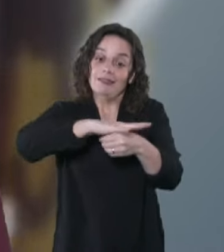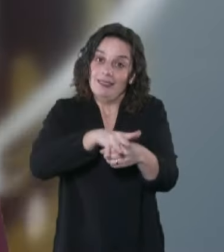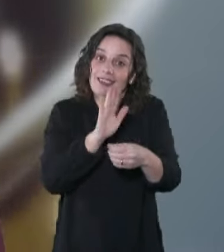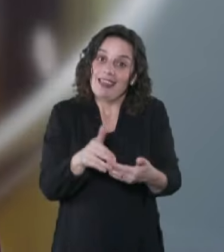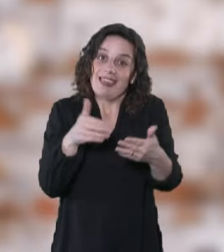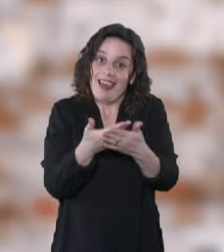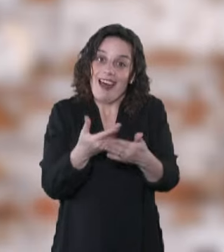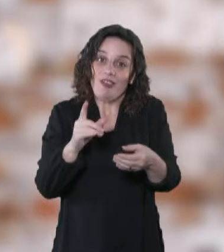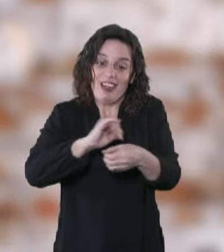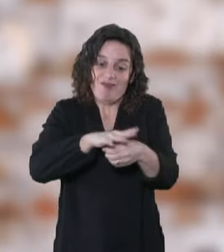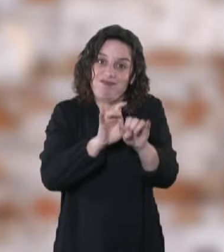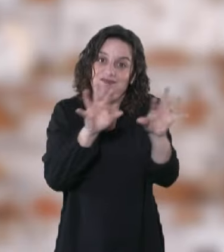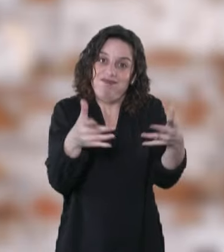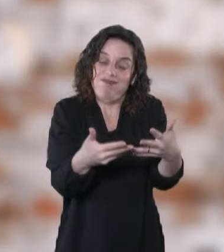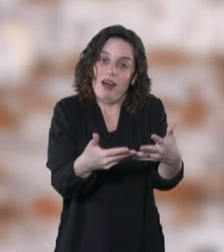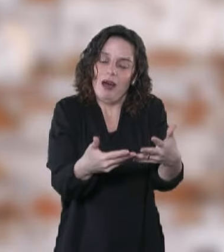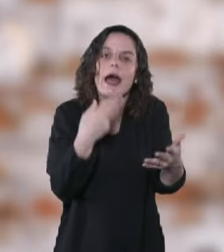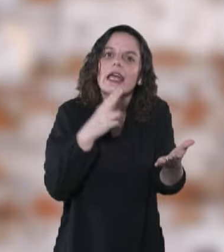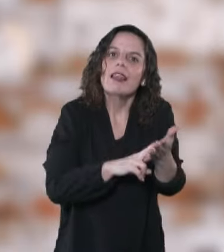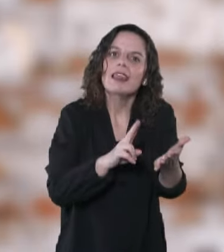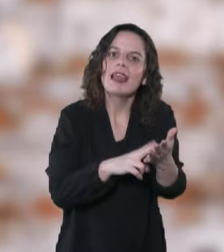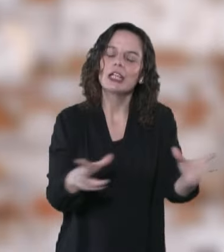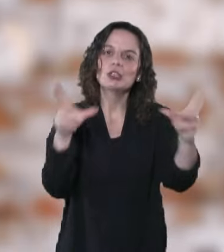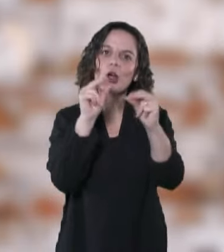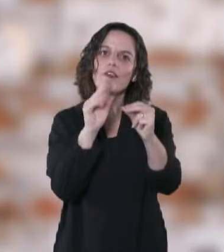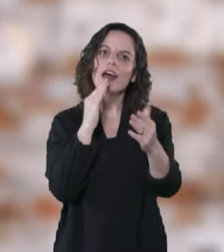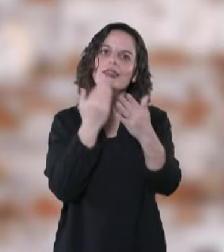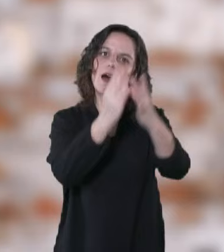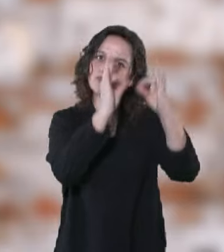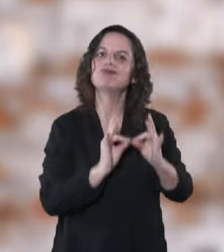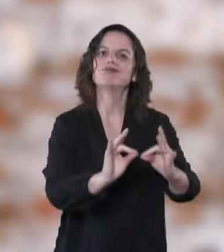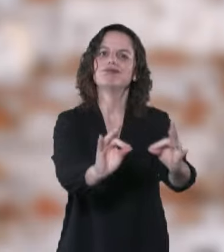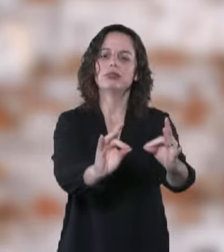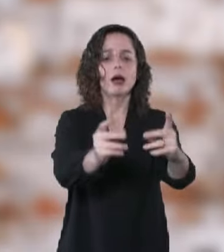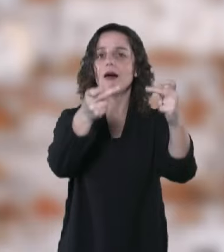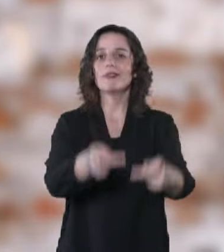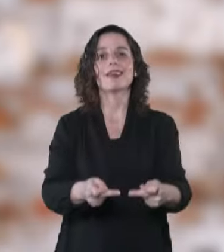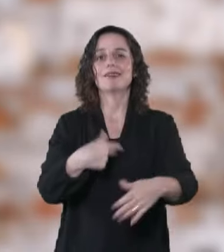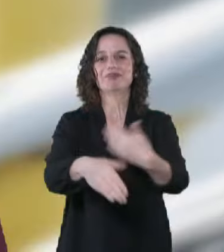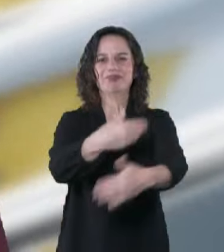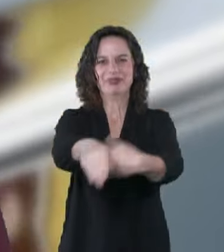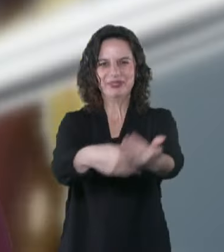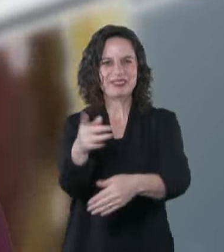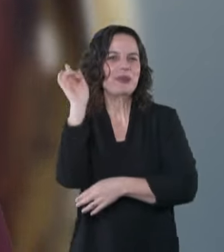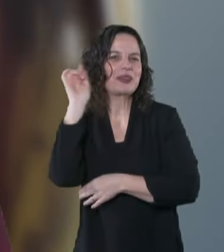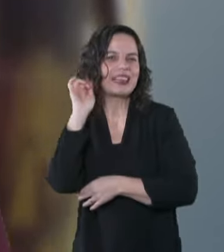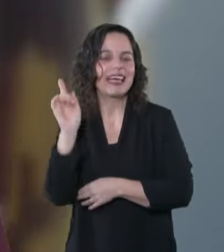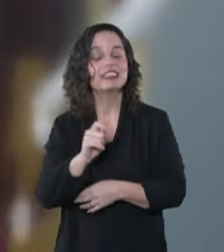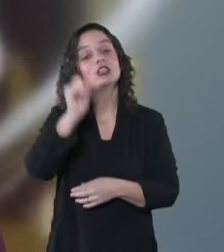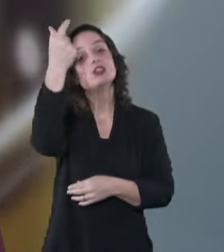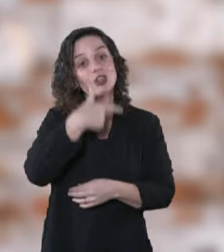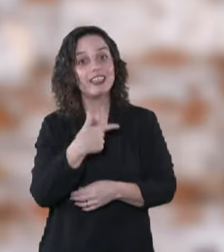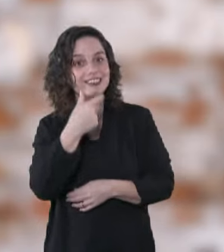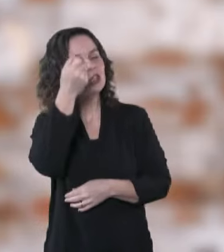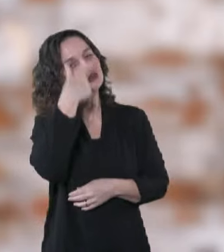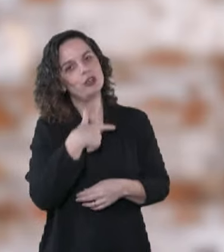essa nova realidade que veio para ficar. E é extremamente importante. Aliás, as duas